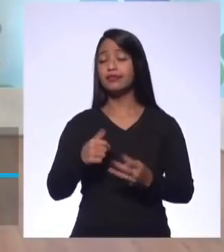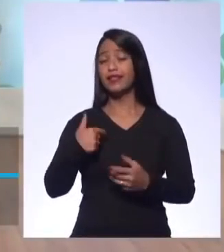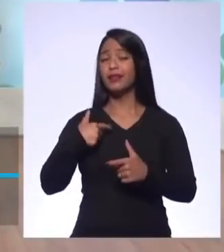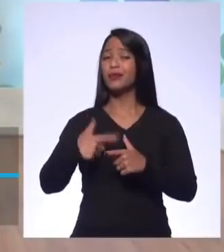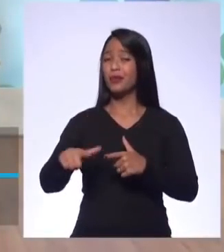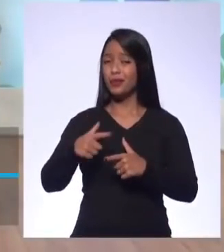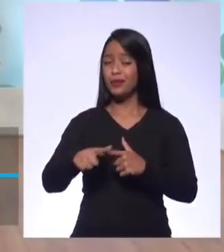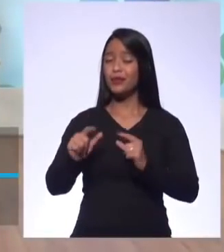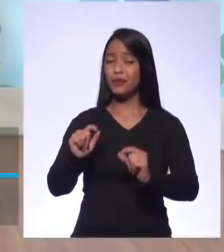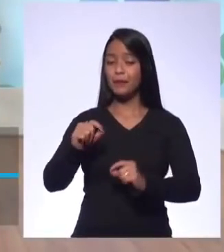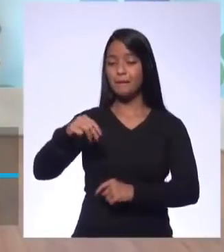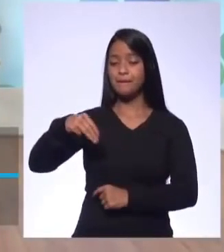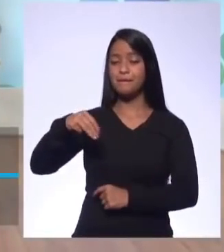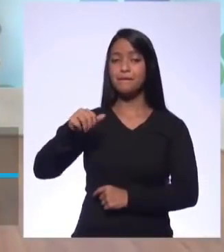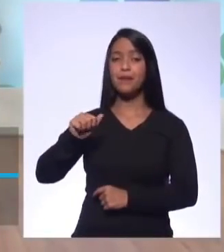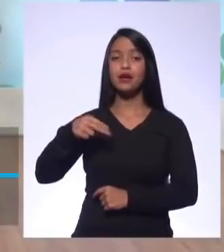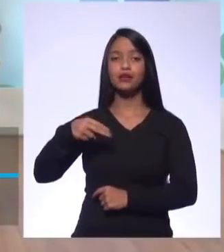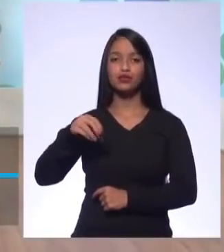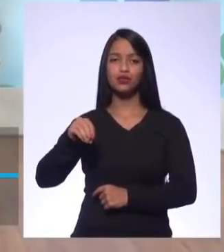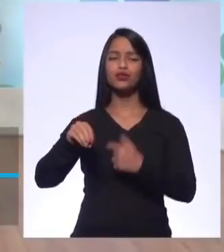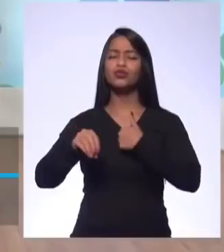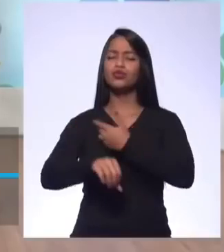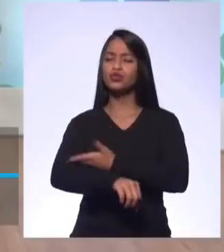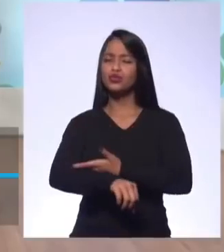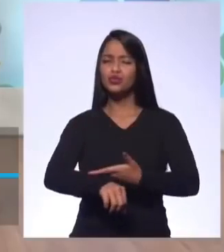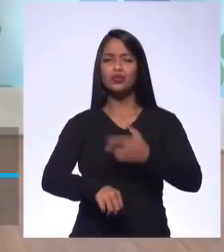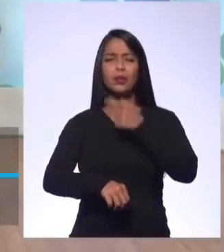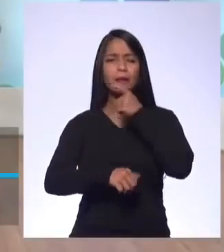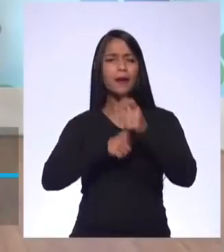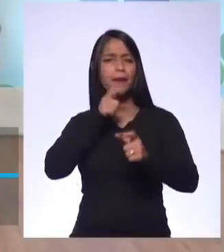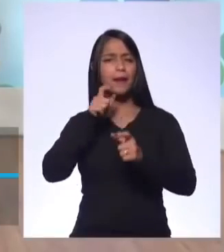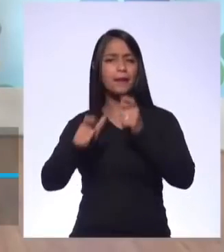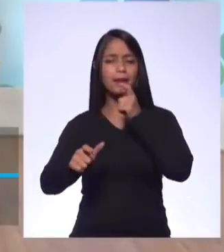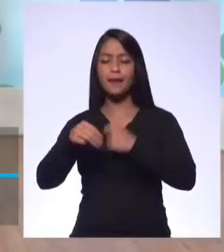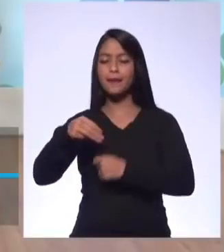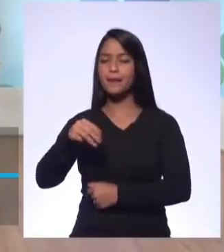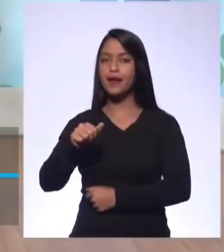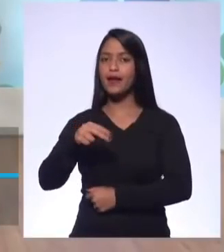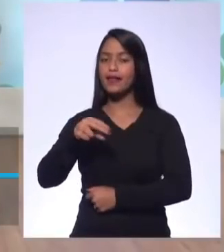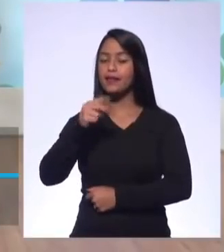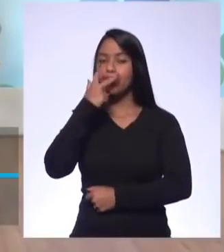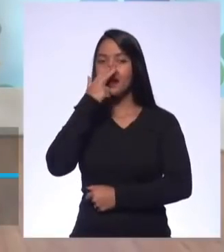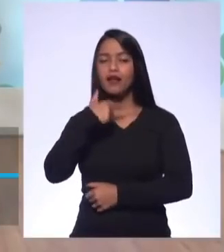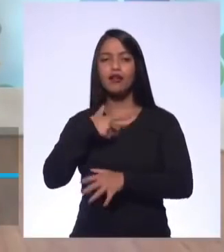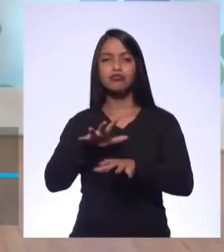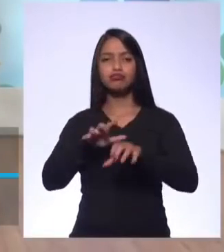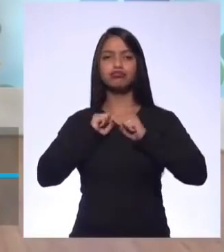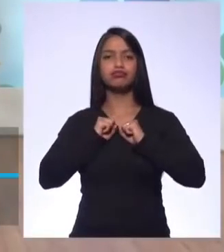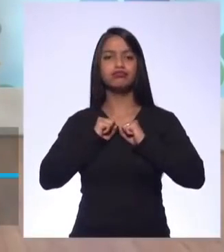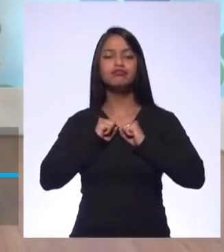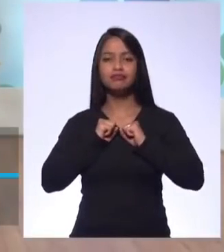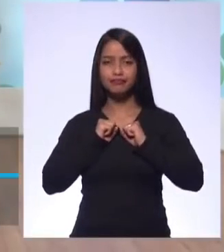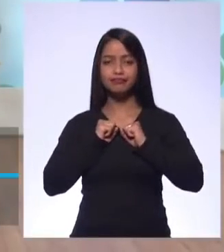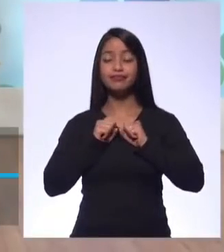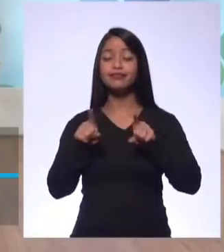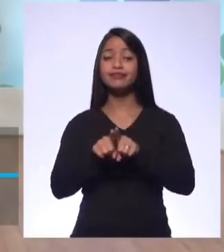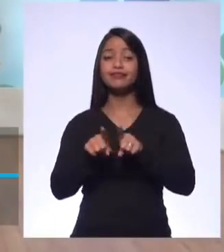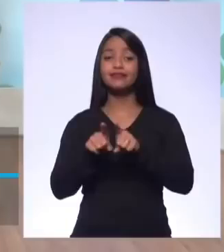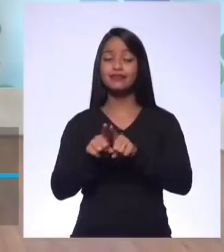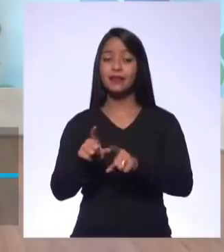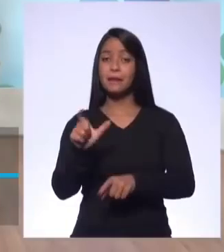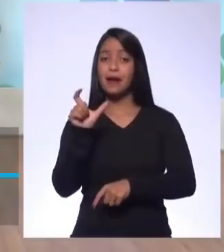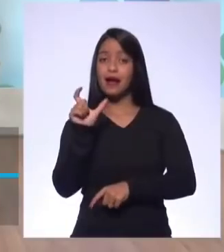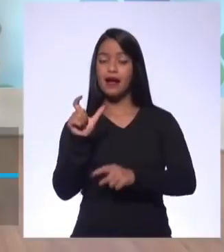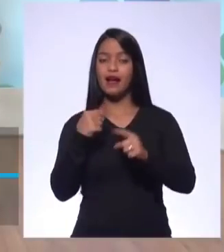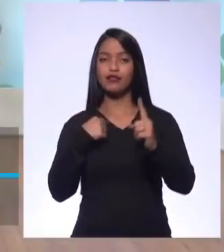com o mano. O mano tem algumas... Essa gíria parece que não impregnou. Sai. E também as abreviações.